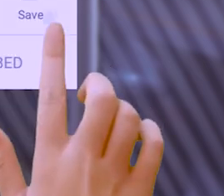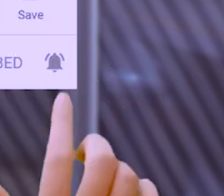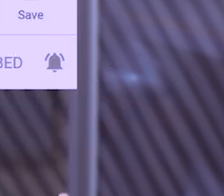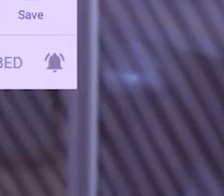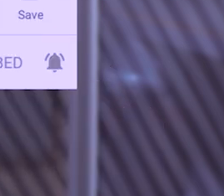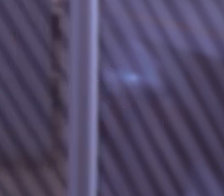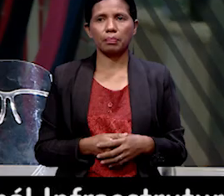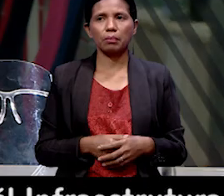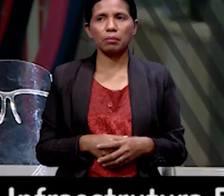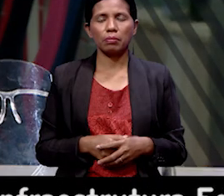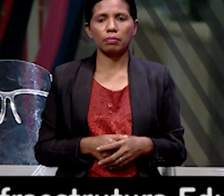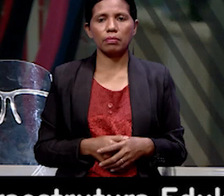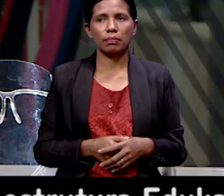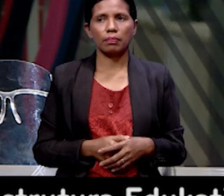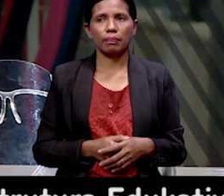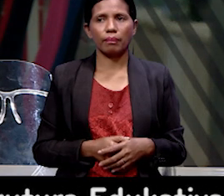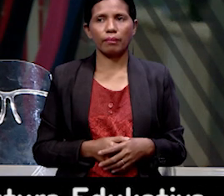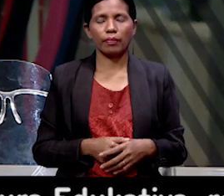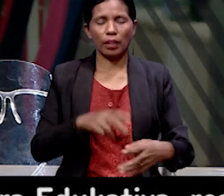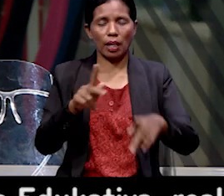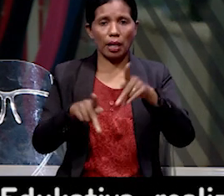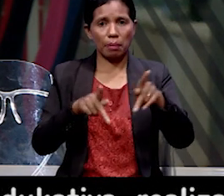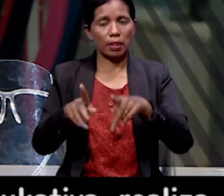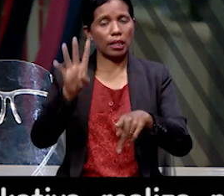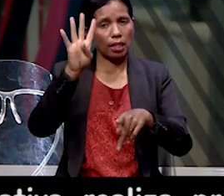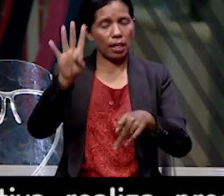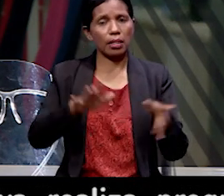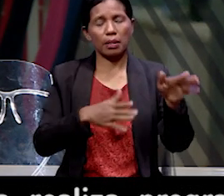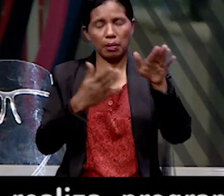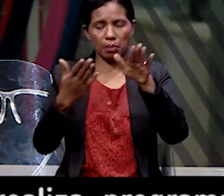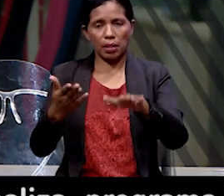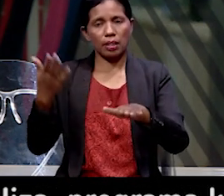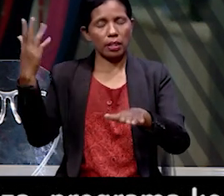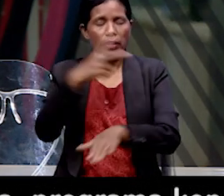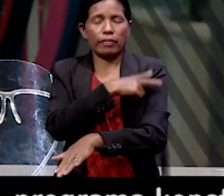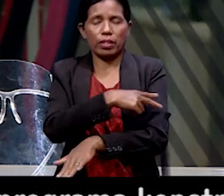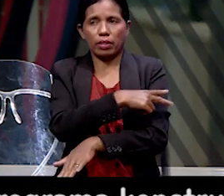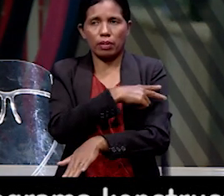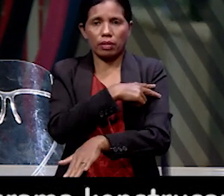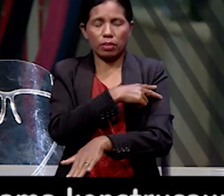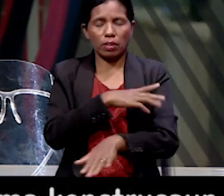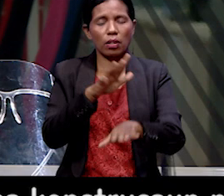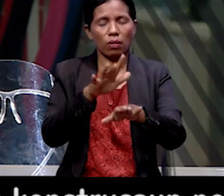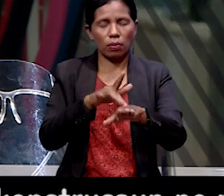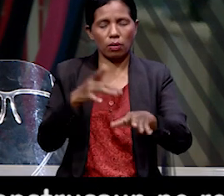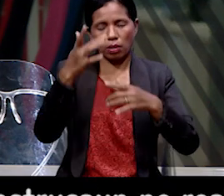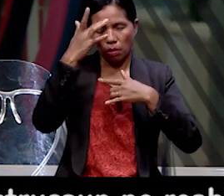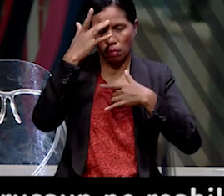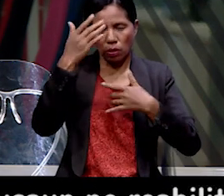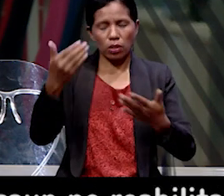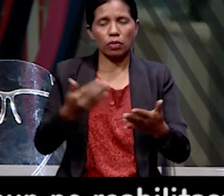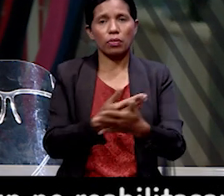de notificação. Cidadão Nainhat nebe mate e a sala isolamento Veracruz, possibilidade infectado ou variante